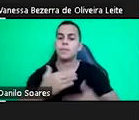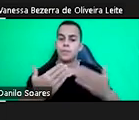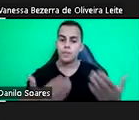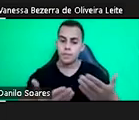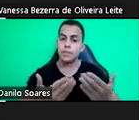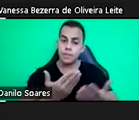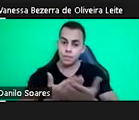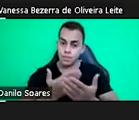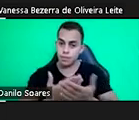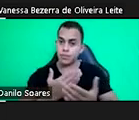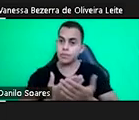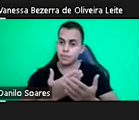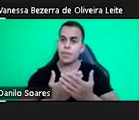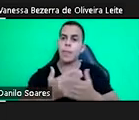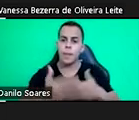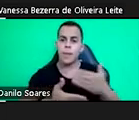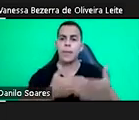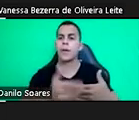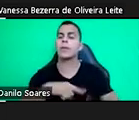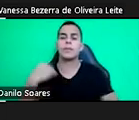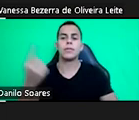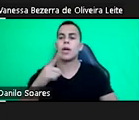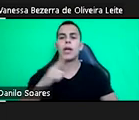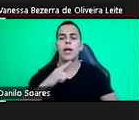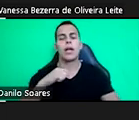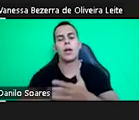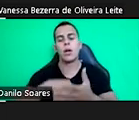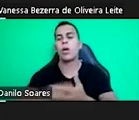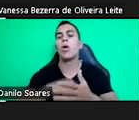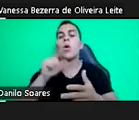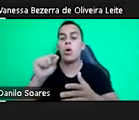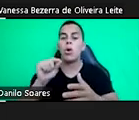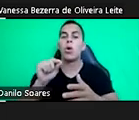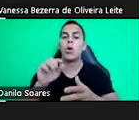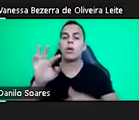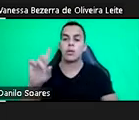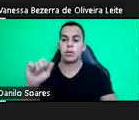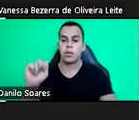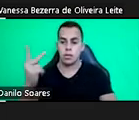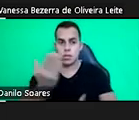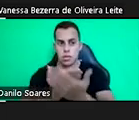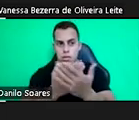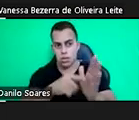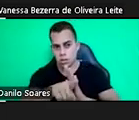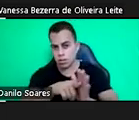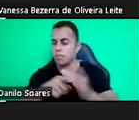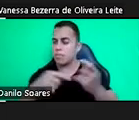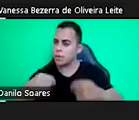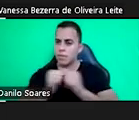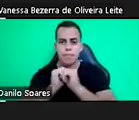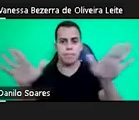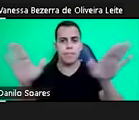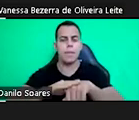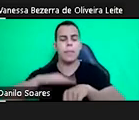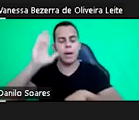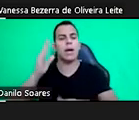nossa bandeira é tornar a pesquisa na área de TDAH mais diversa, e a gente vem colaborando com